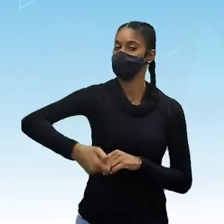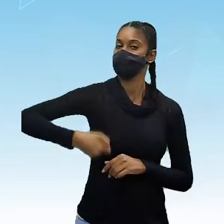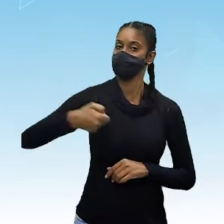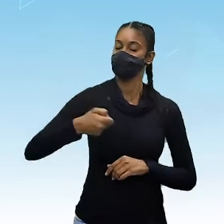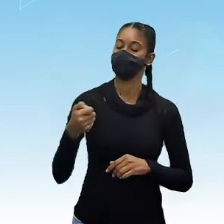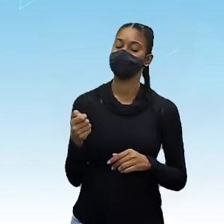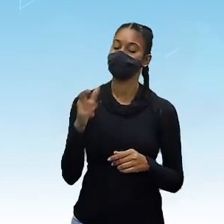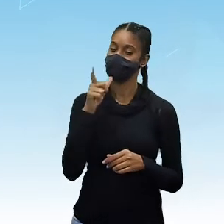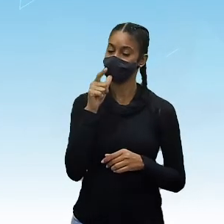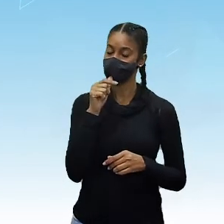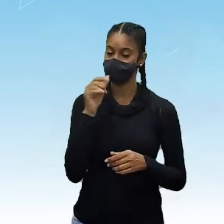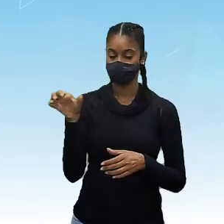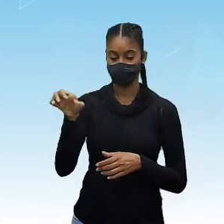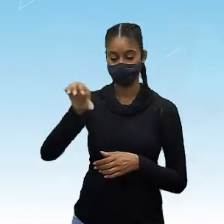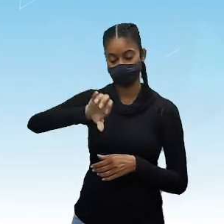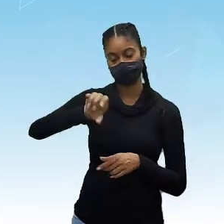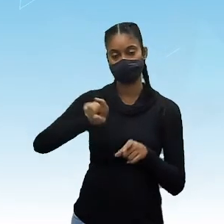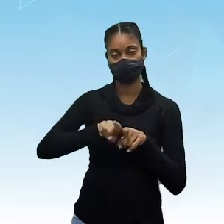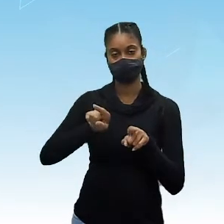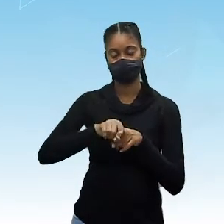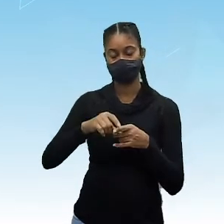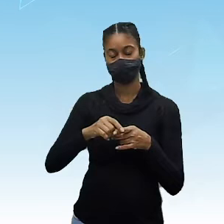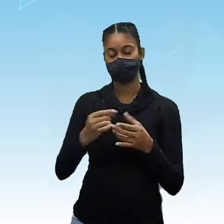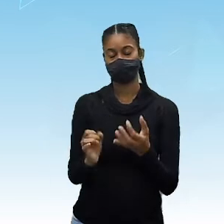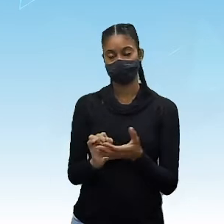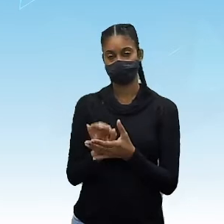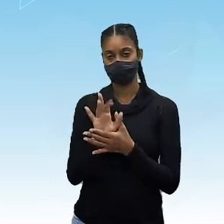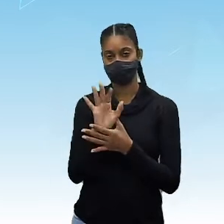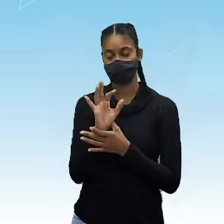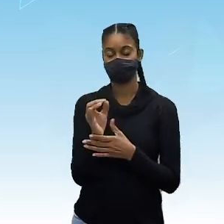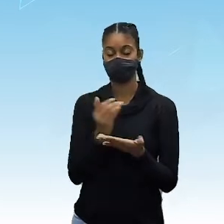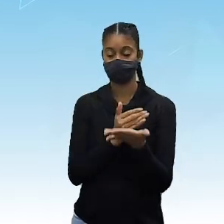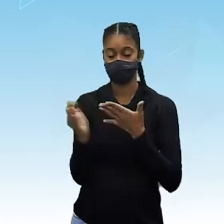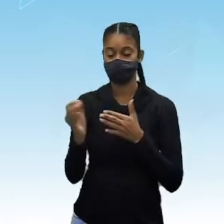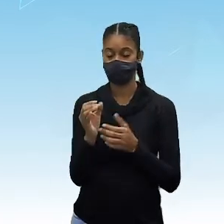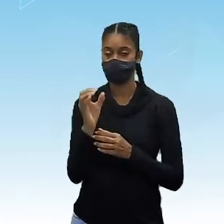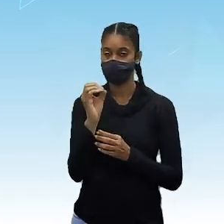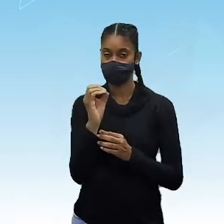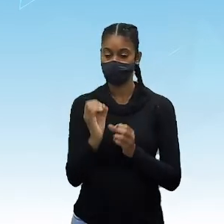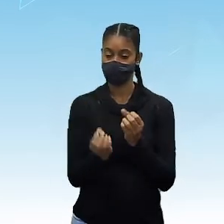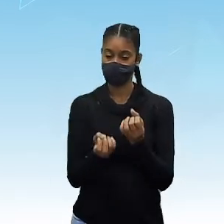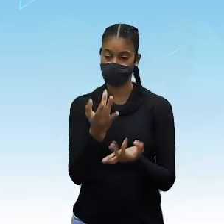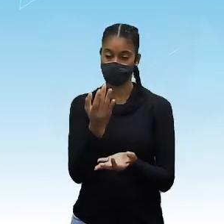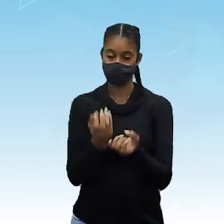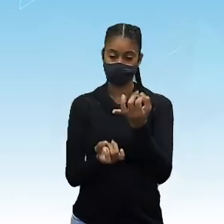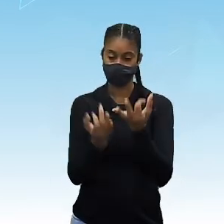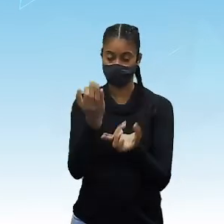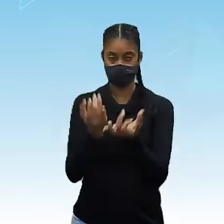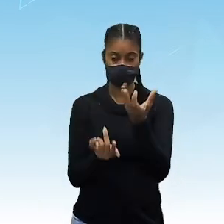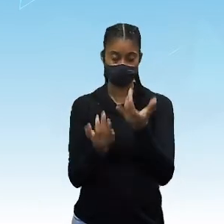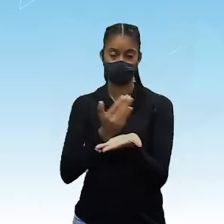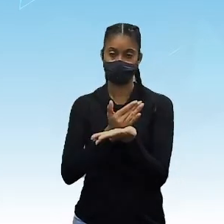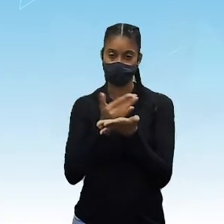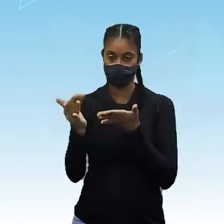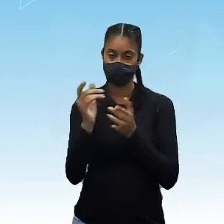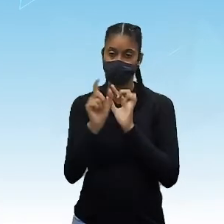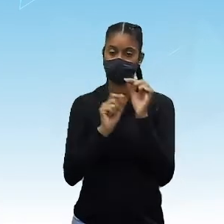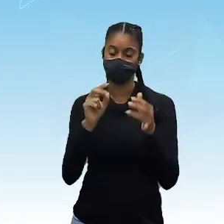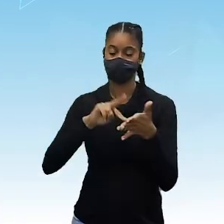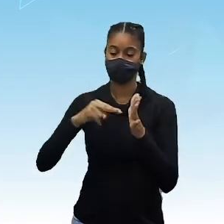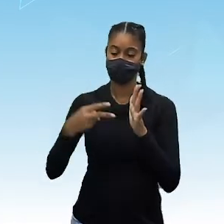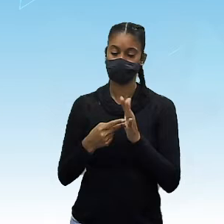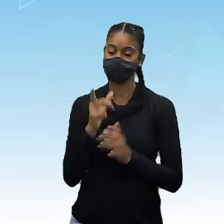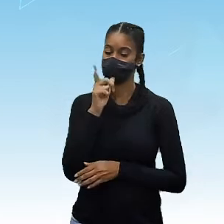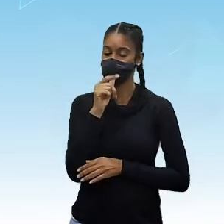água lá e bota para ferver. Quando ela estiver borbulhando, formando bolhas, muitas bolhas, é sinal de que